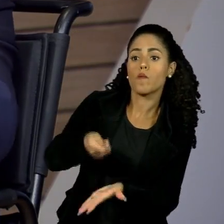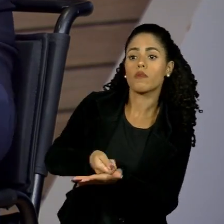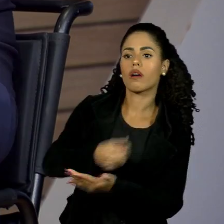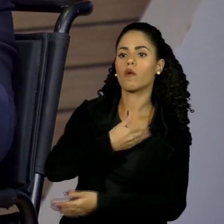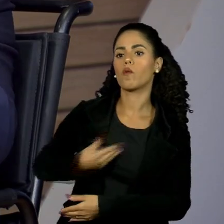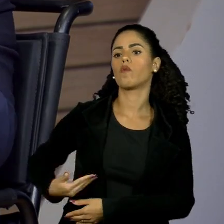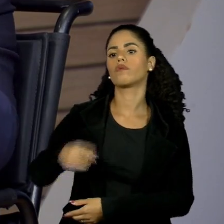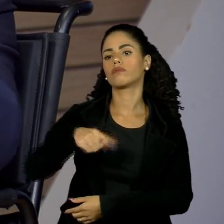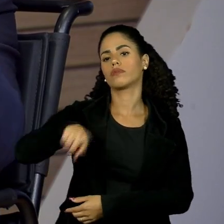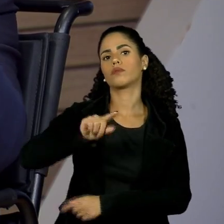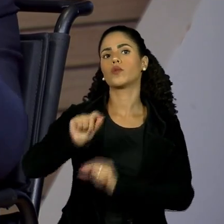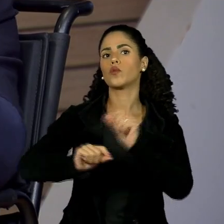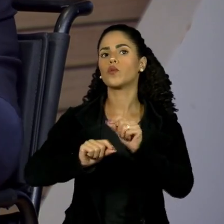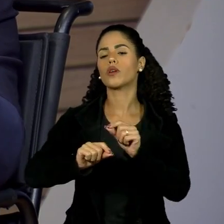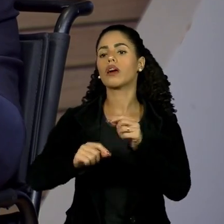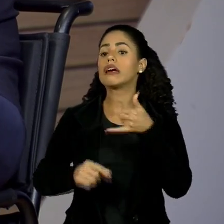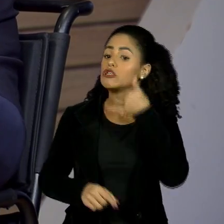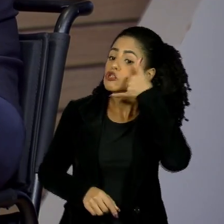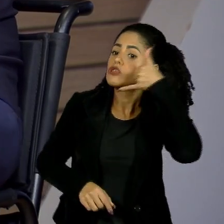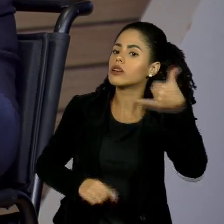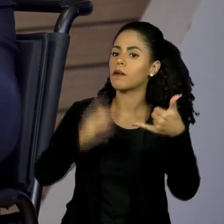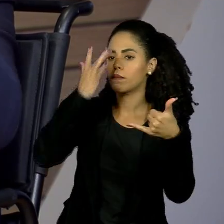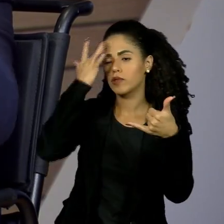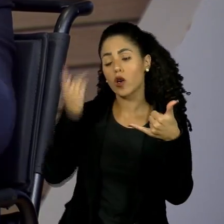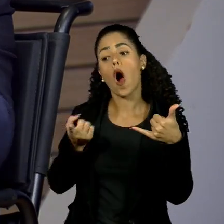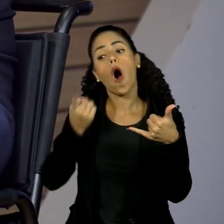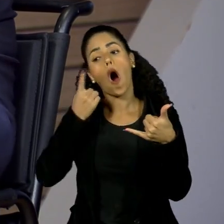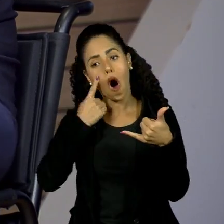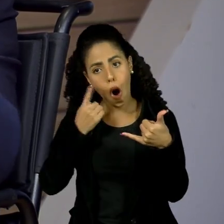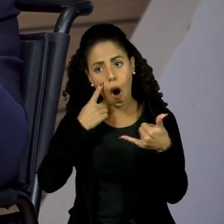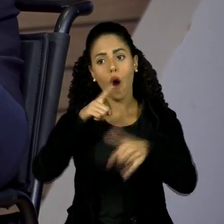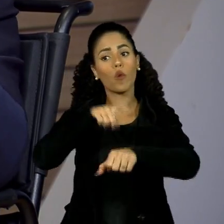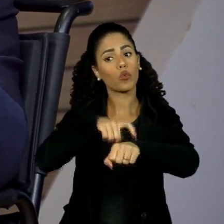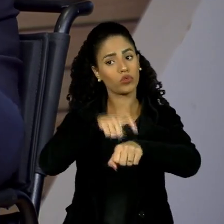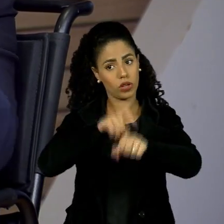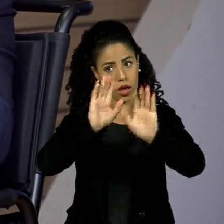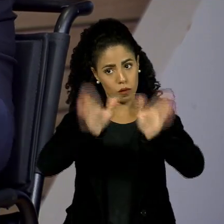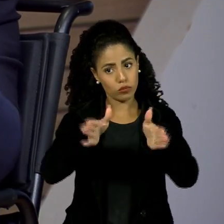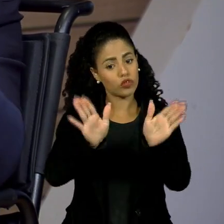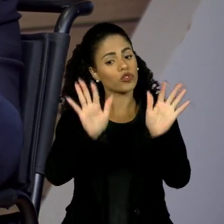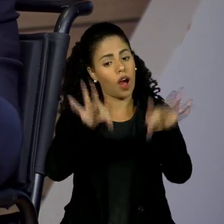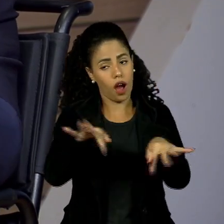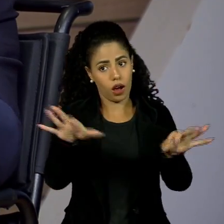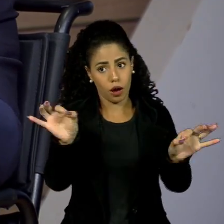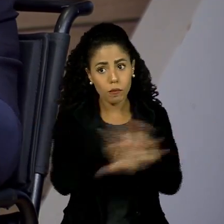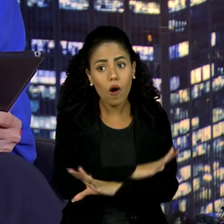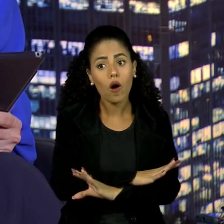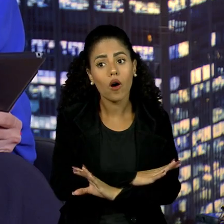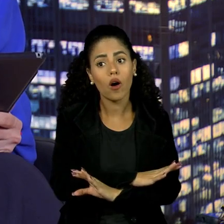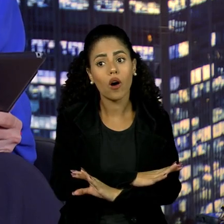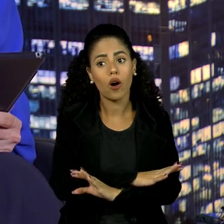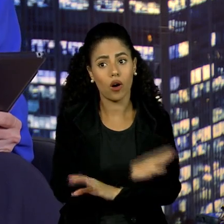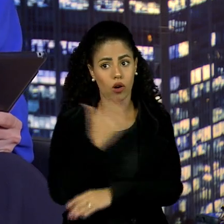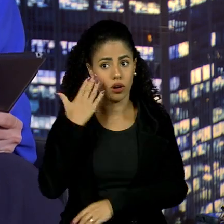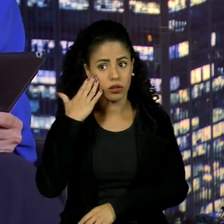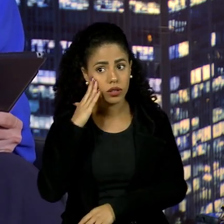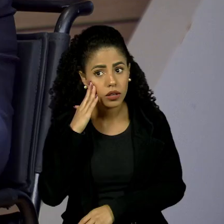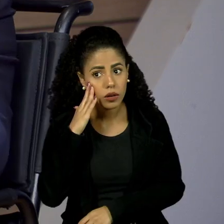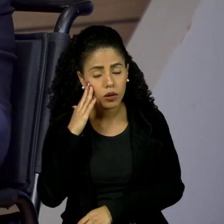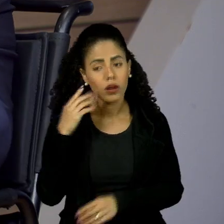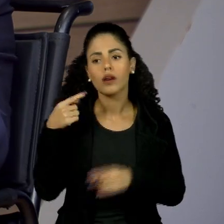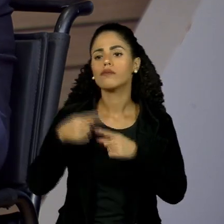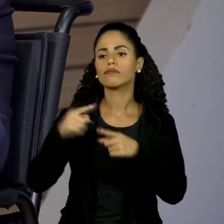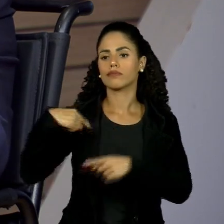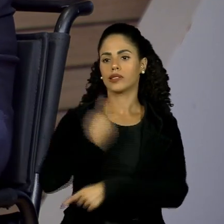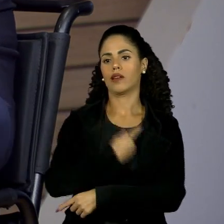ter mecanismos de telefonar às vezes para a pessoa, de enviar uma mensagem no celular da pessoa, como hoje as redes sociais já fazem, para que a gente